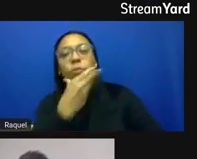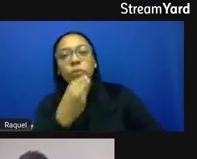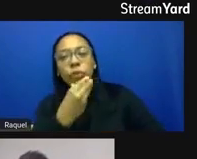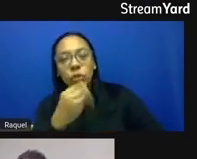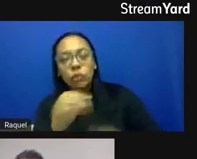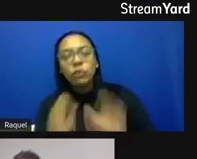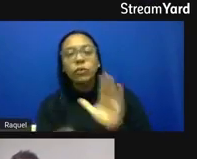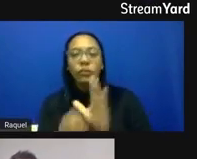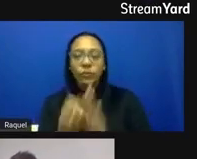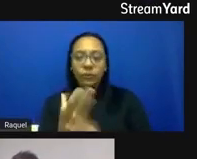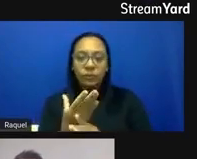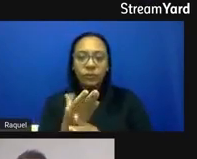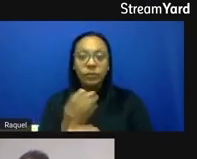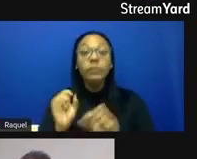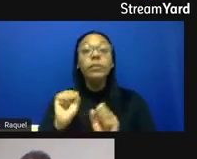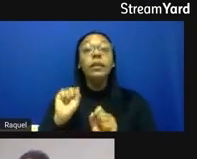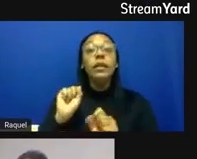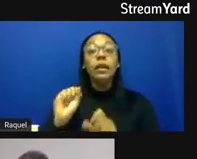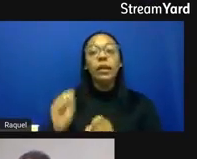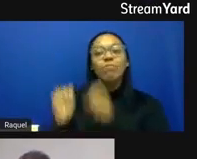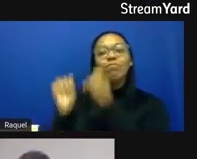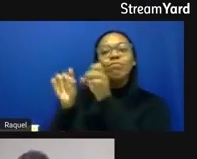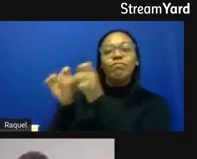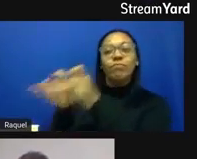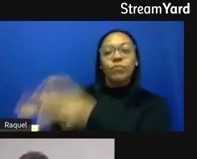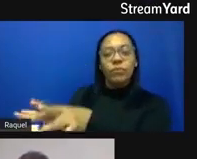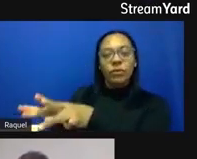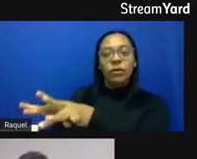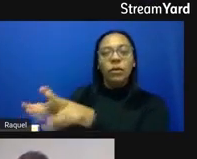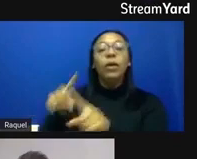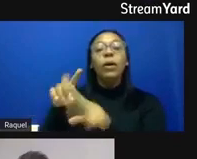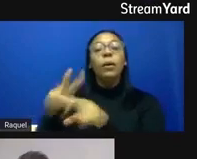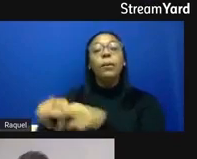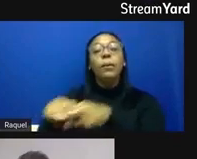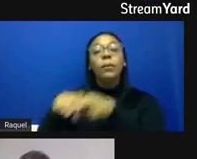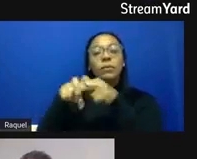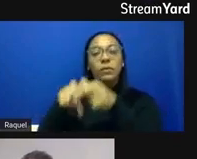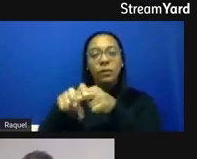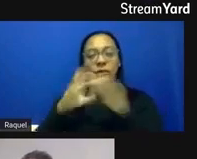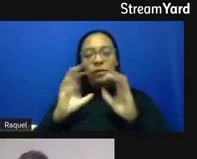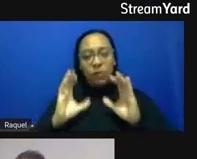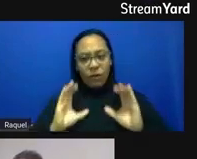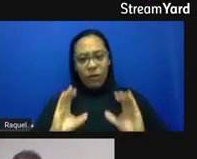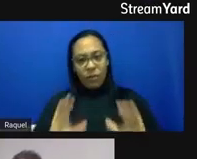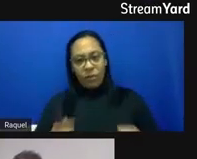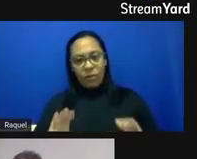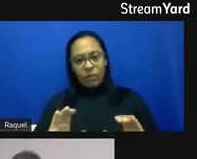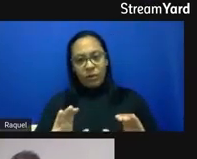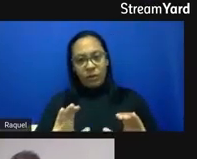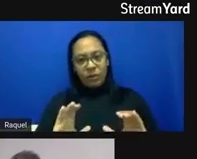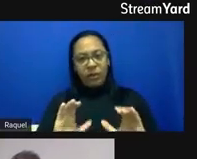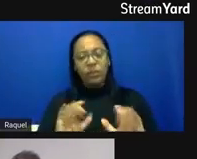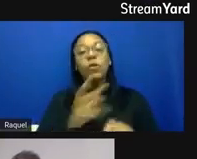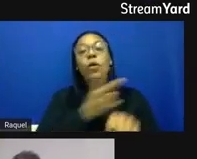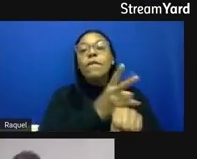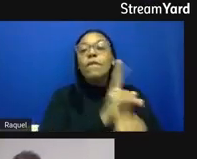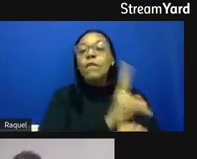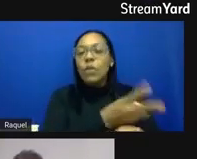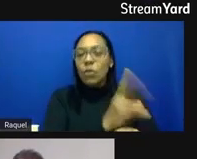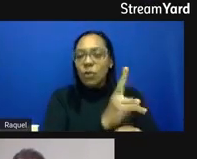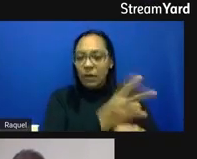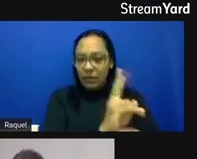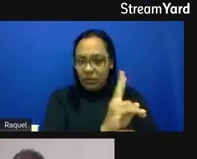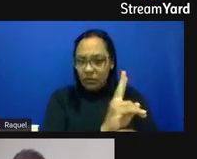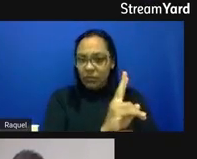escola em razão de condutas inapropriadas, quase todas elas criminosas, ligadas a violências, inclusive de